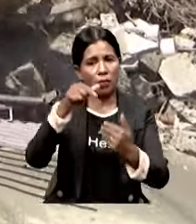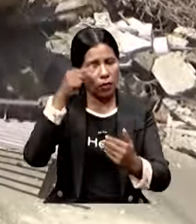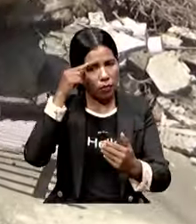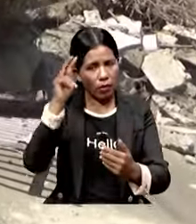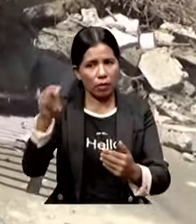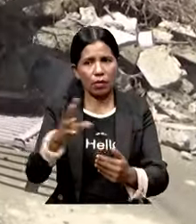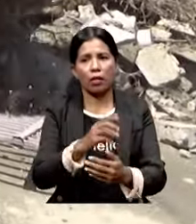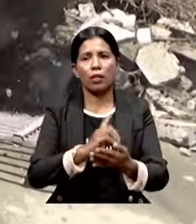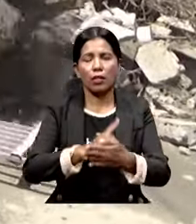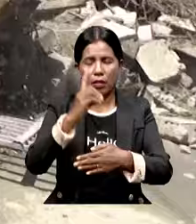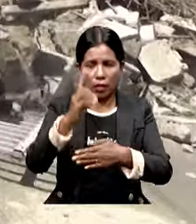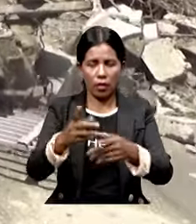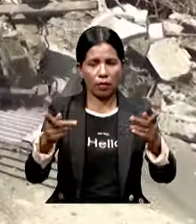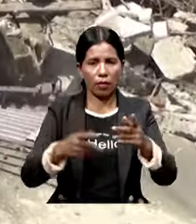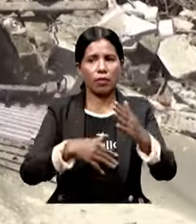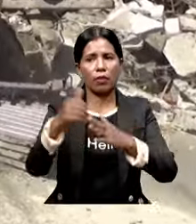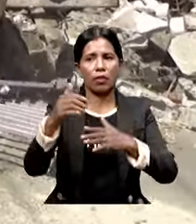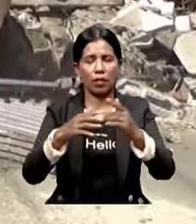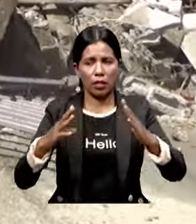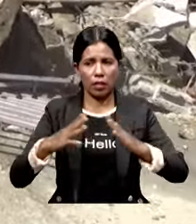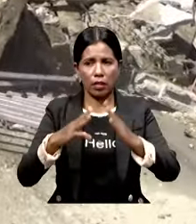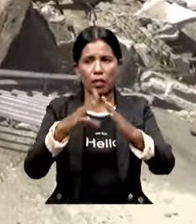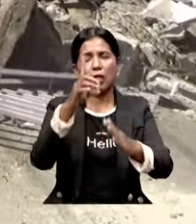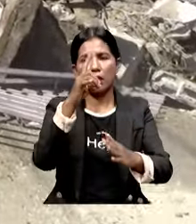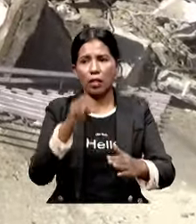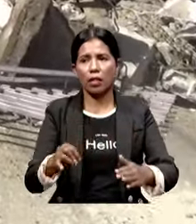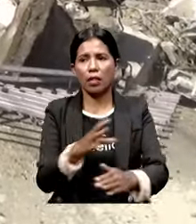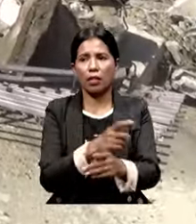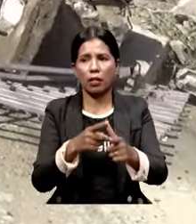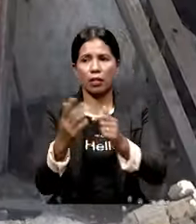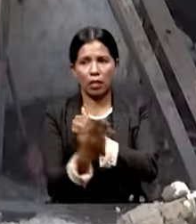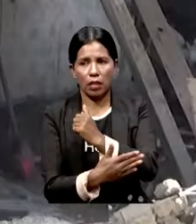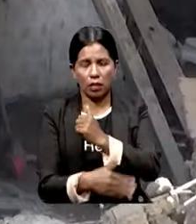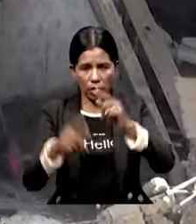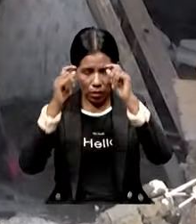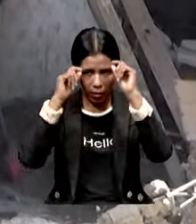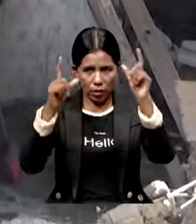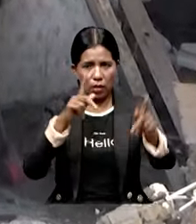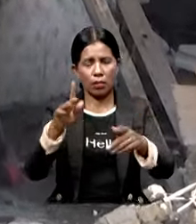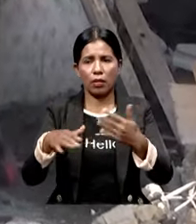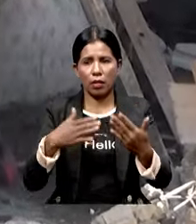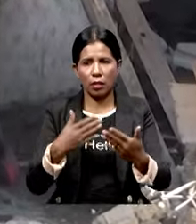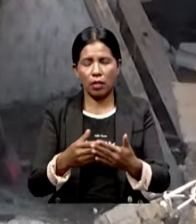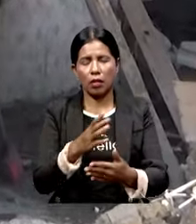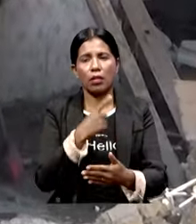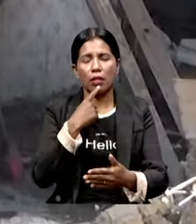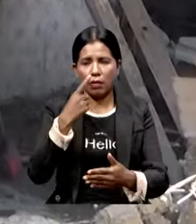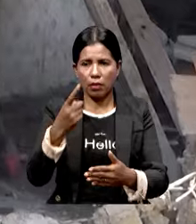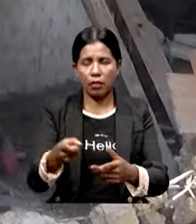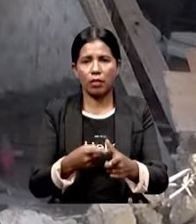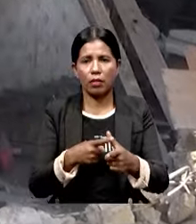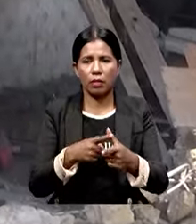a tu desenvolve área infraestrutura e a cidade dele, a nessa capital da nação Timor-Leste. Mas bem comunidade afetada por alargamento estrada